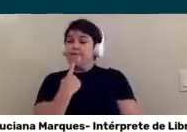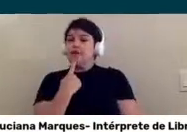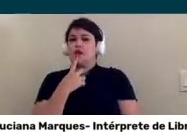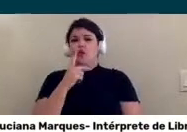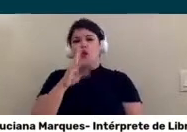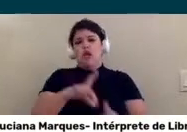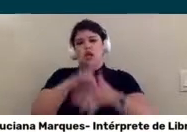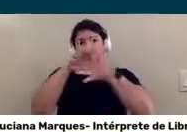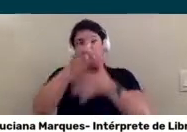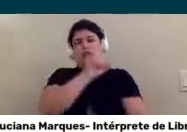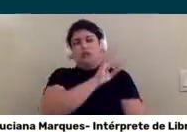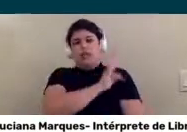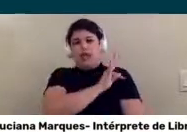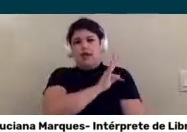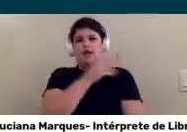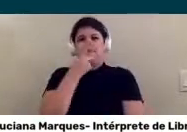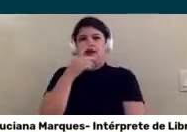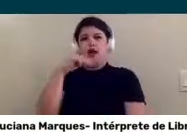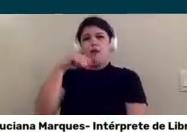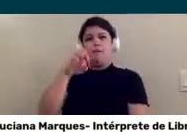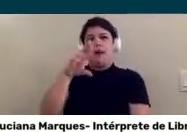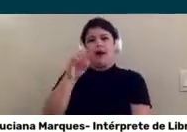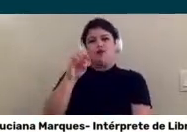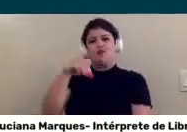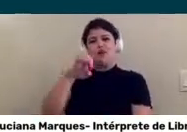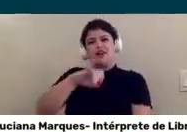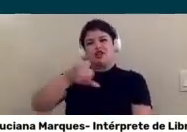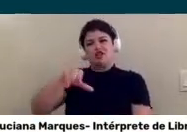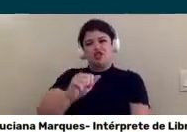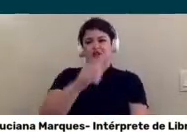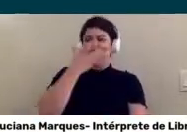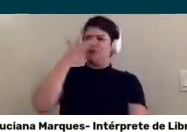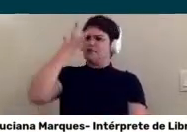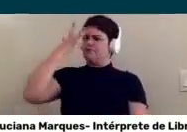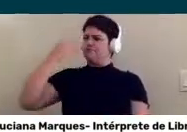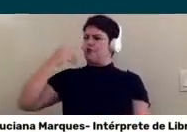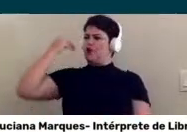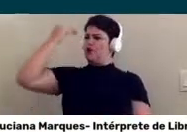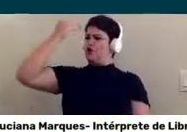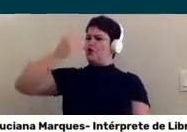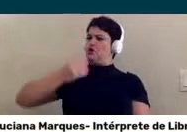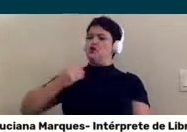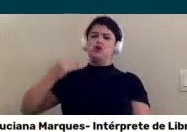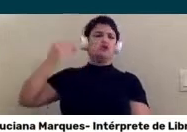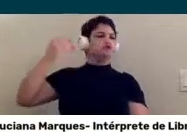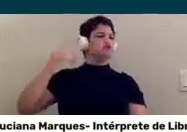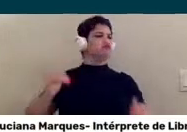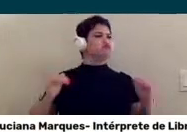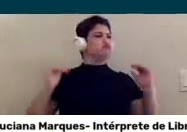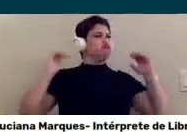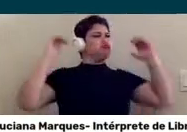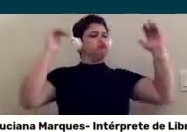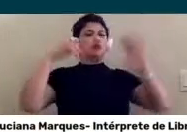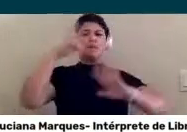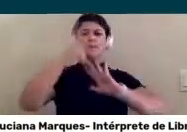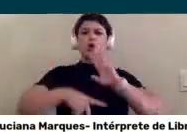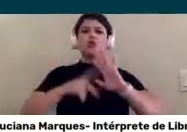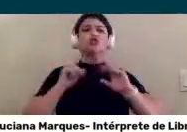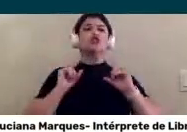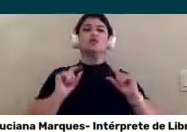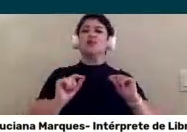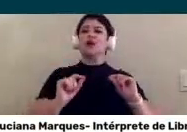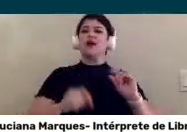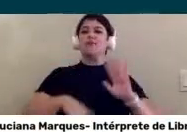técnica que a gente chamou de Marcos Manja, né? Então, seria uma pessoa experiente, que é sempre colocado em projetos